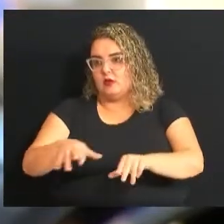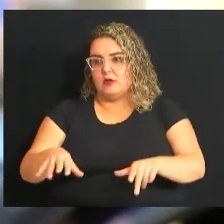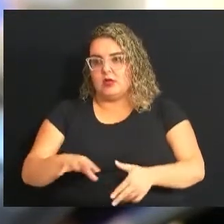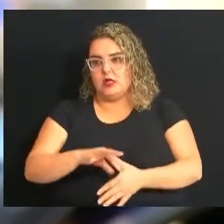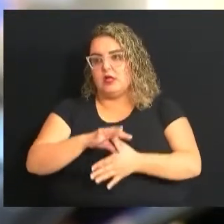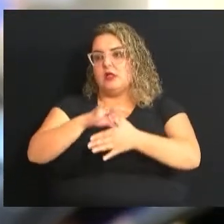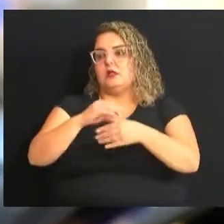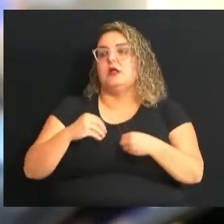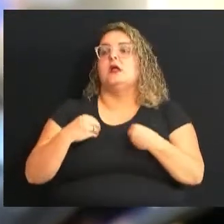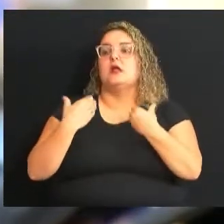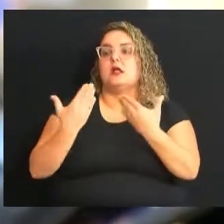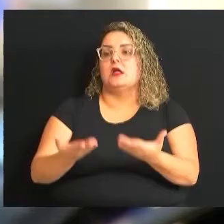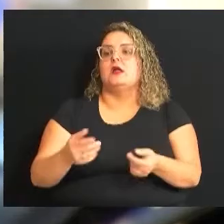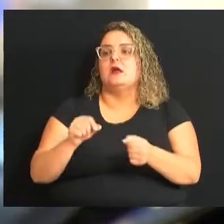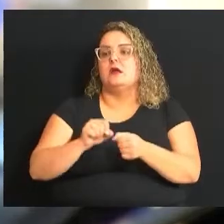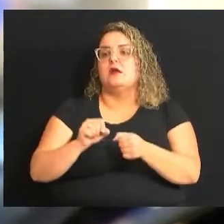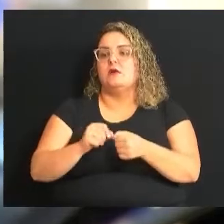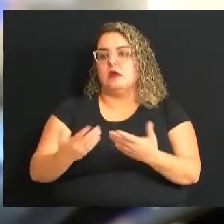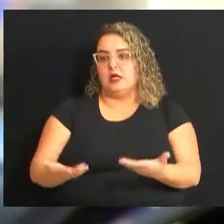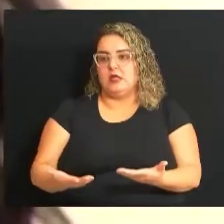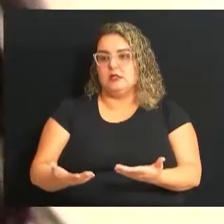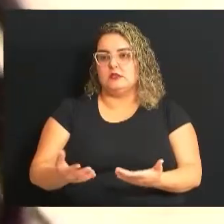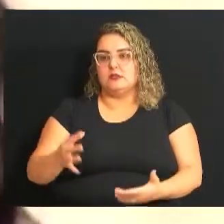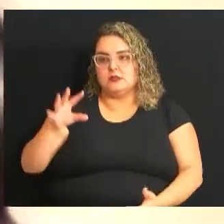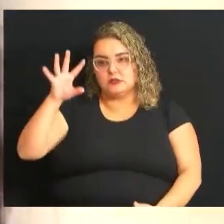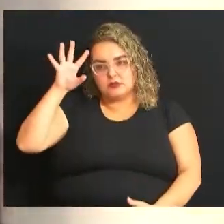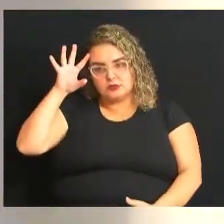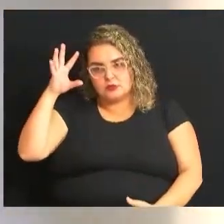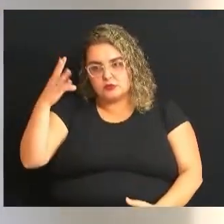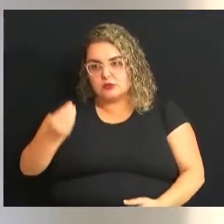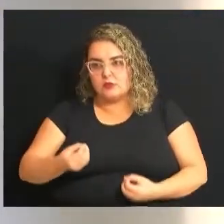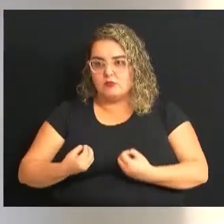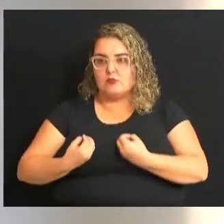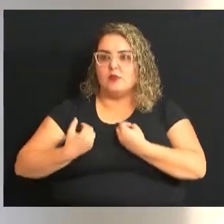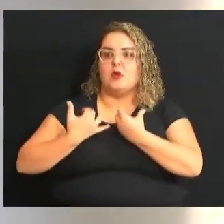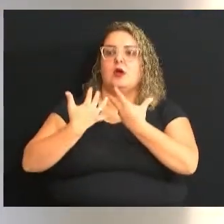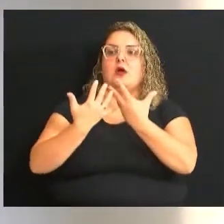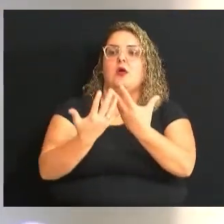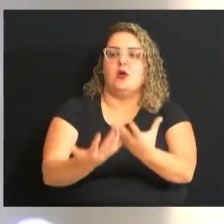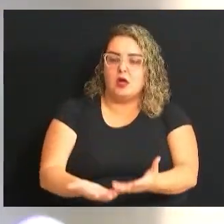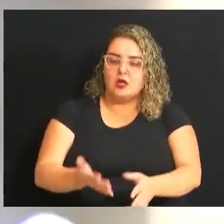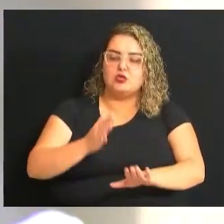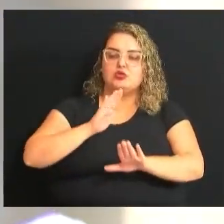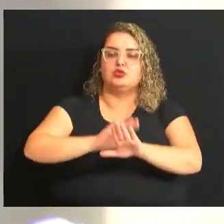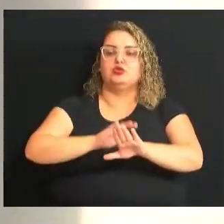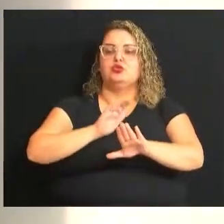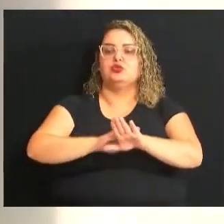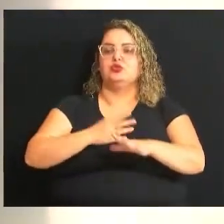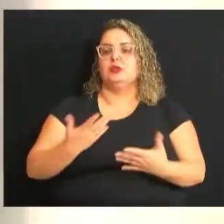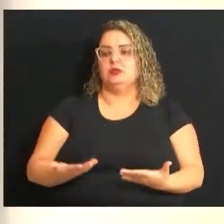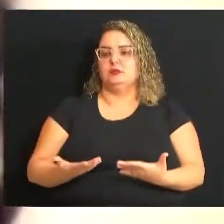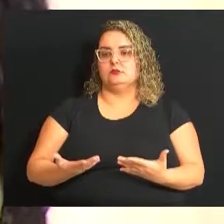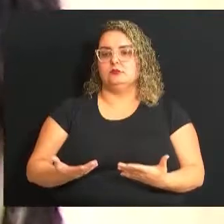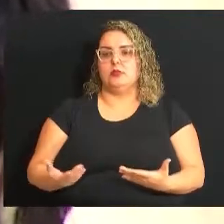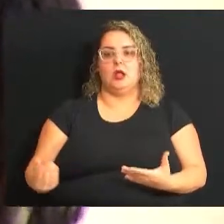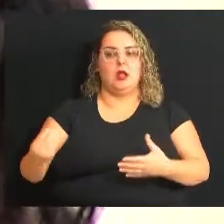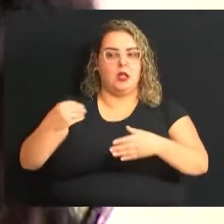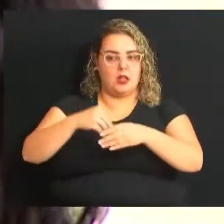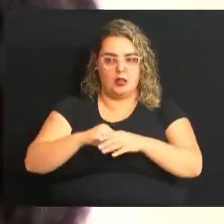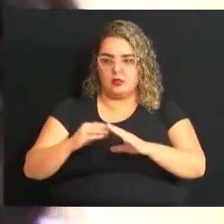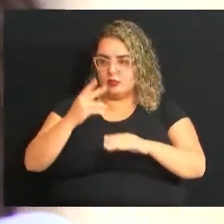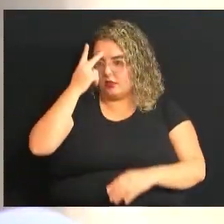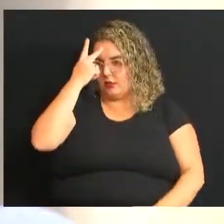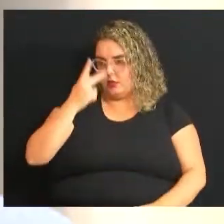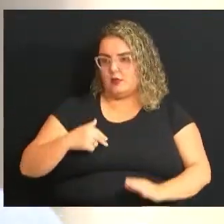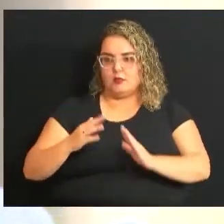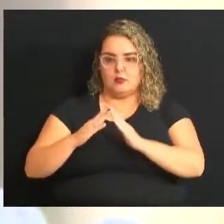trazem e fazem a transmissão de saberes a partir de atos, a partir de ações, sejam dentro da própria igreja, ou fora, ou